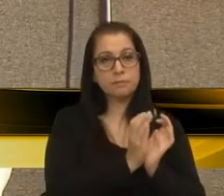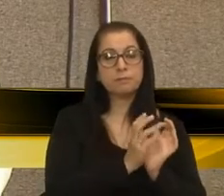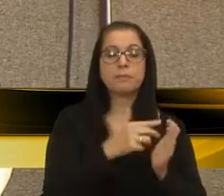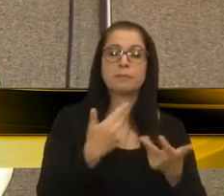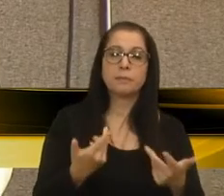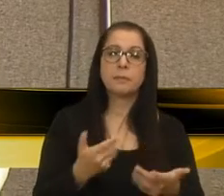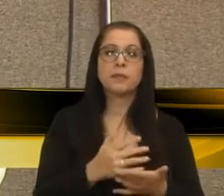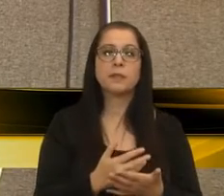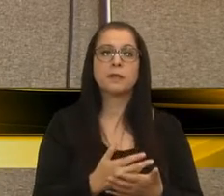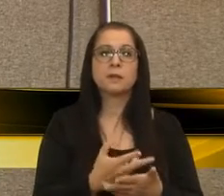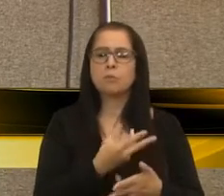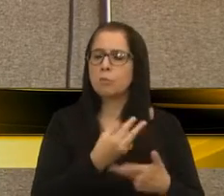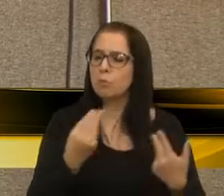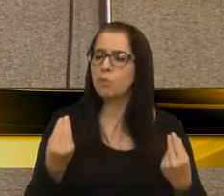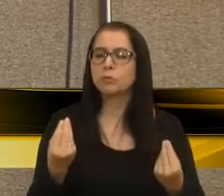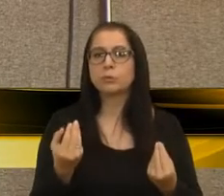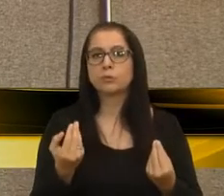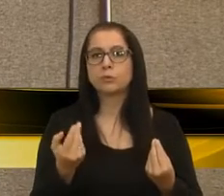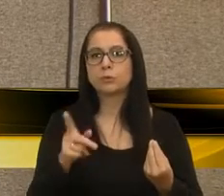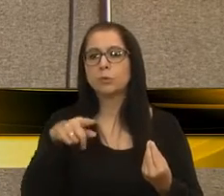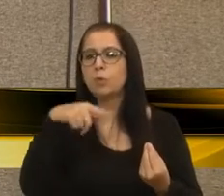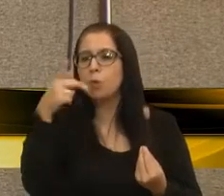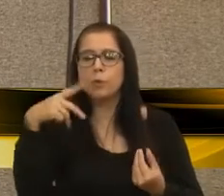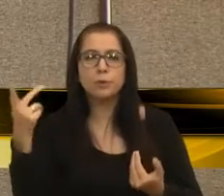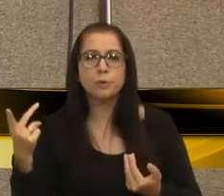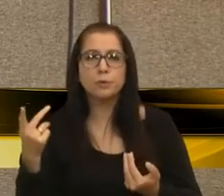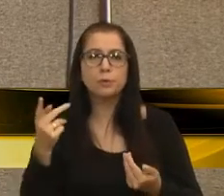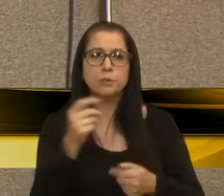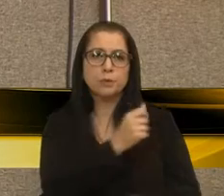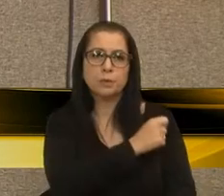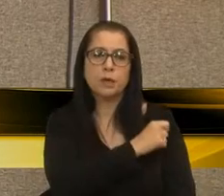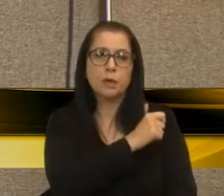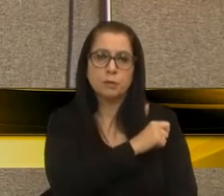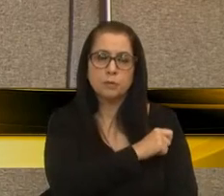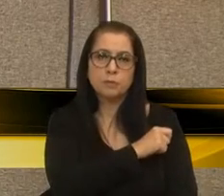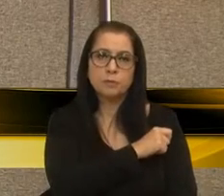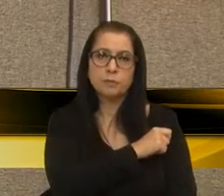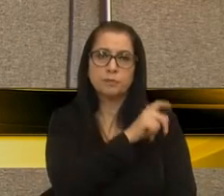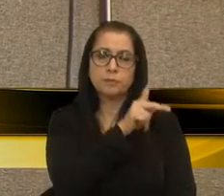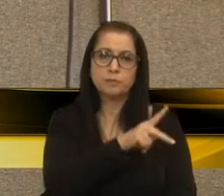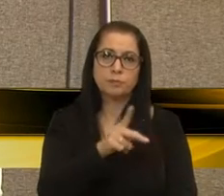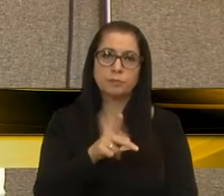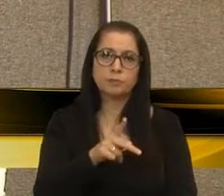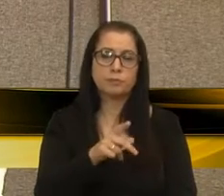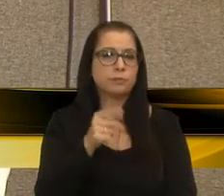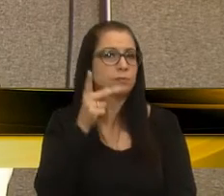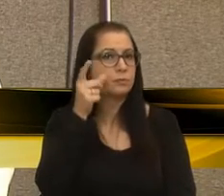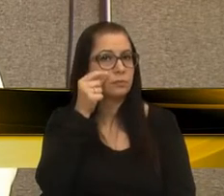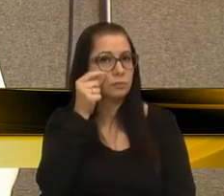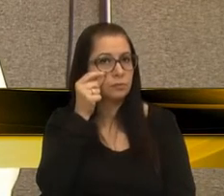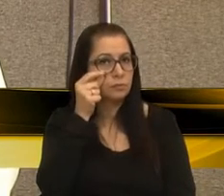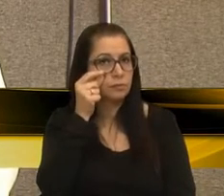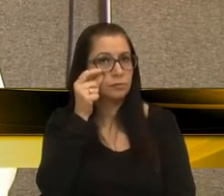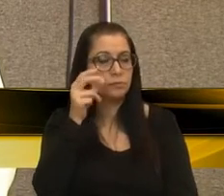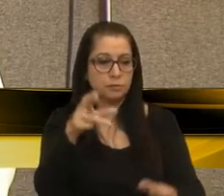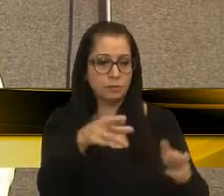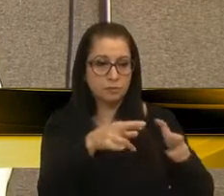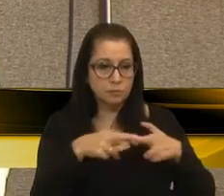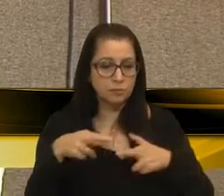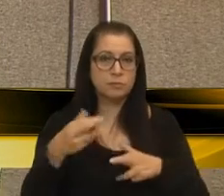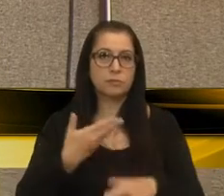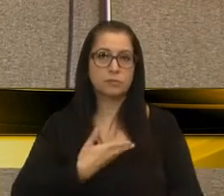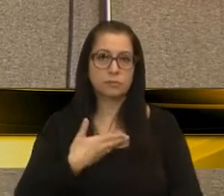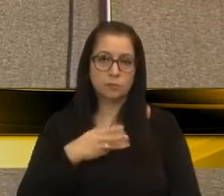assim, muitos e muitos outros alunos, professor Périco, lá dessa região,